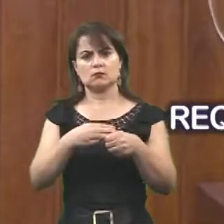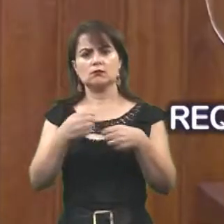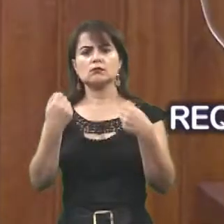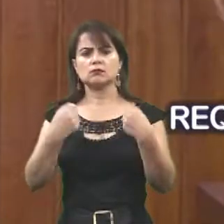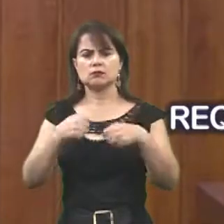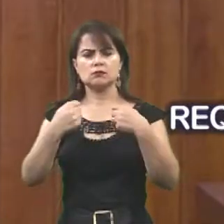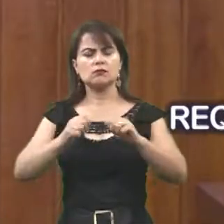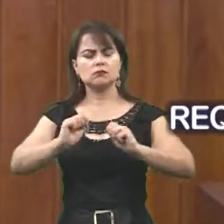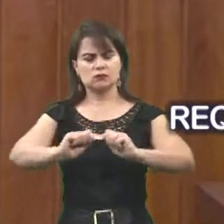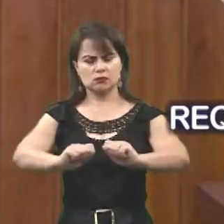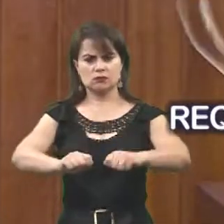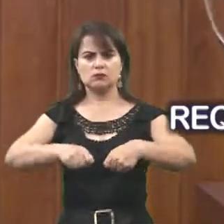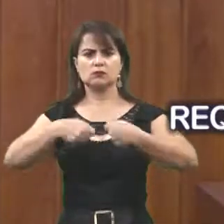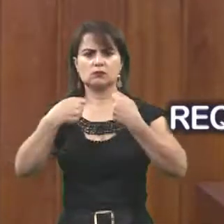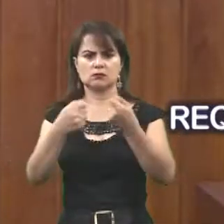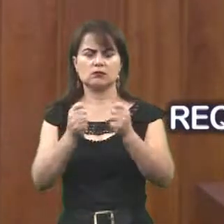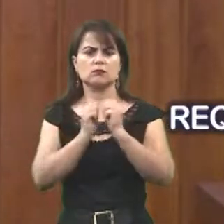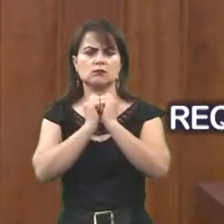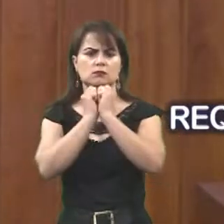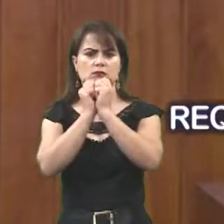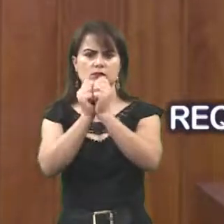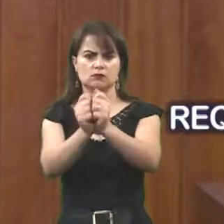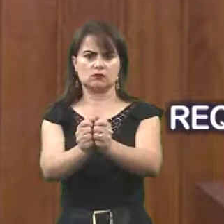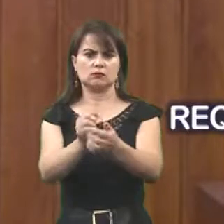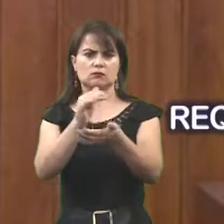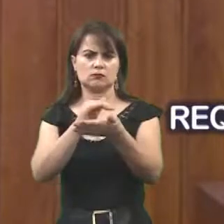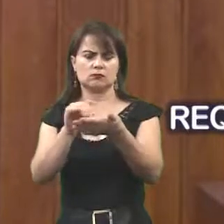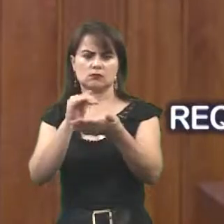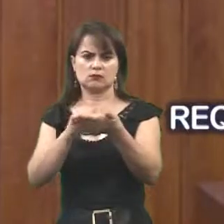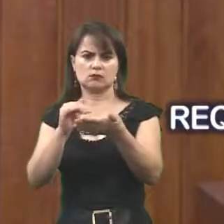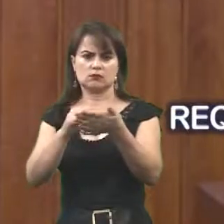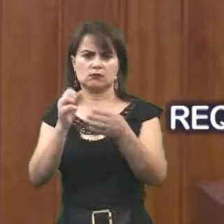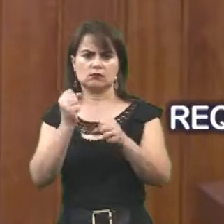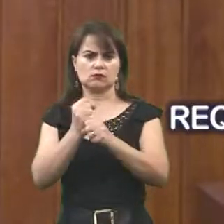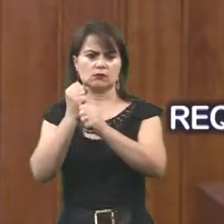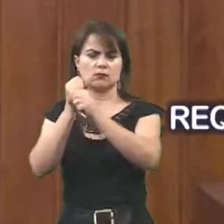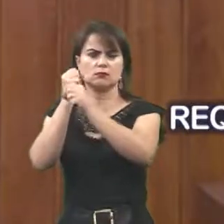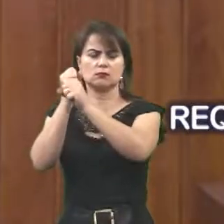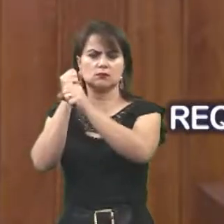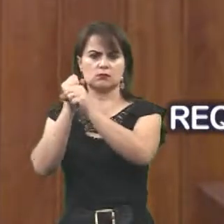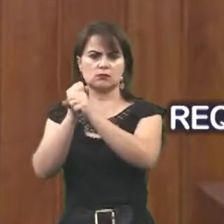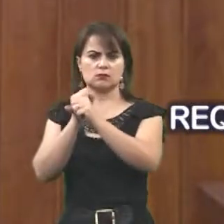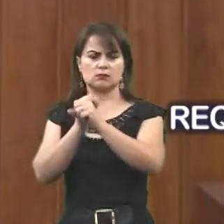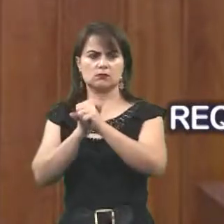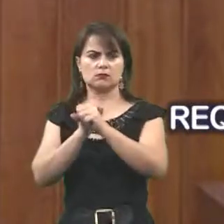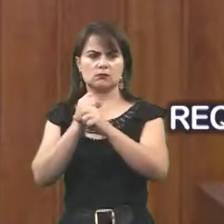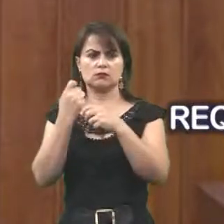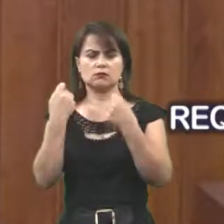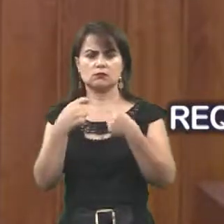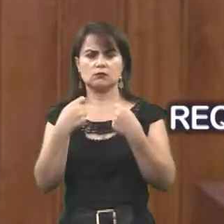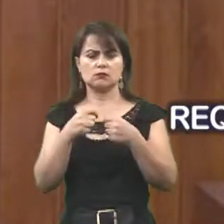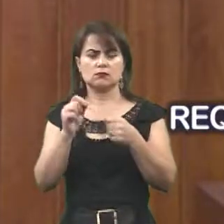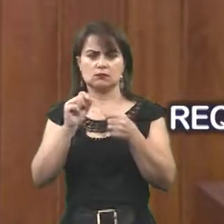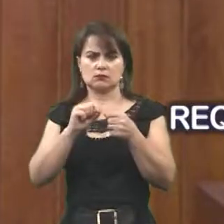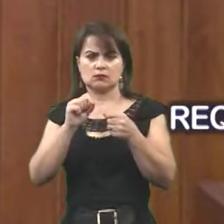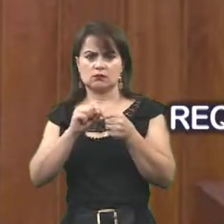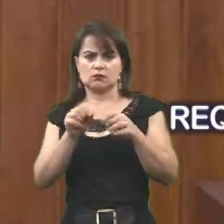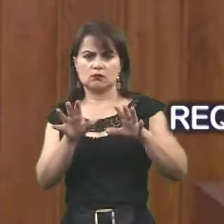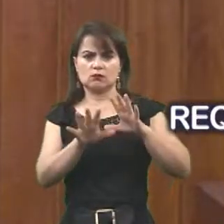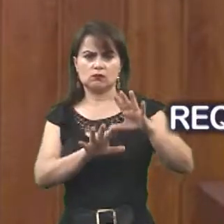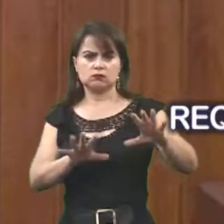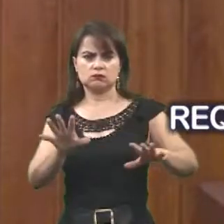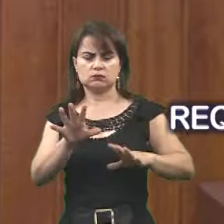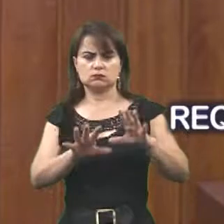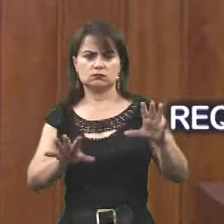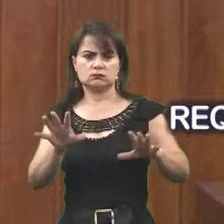setor competente, Secretaria de Obras, tudo mais, que se faça uma reforma